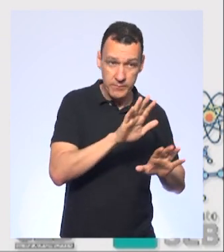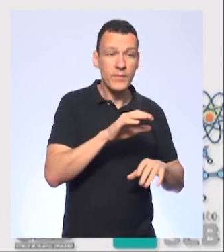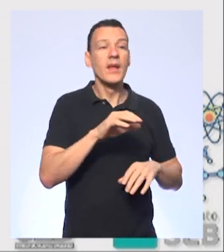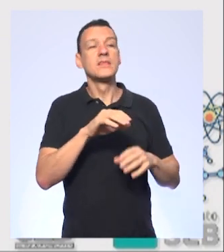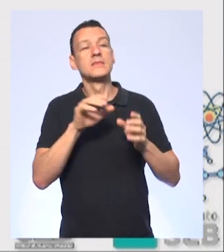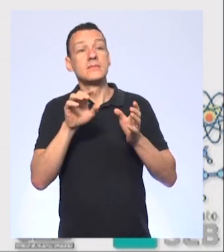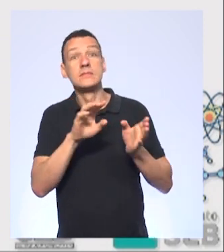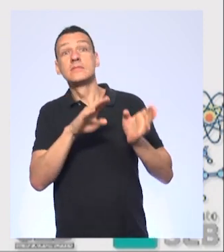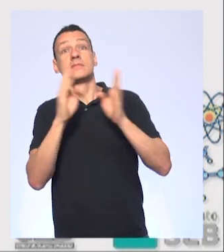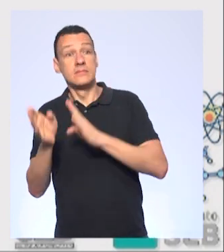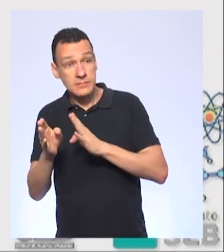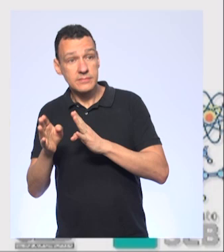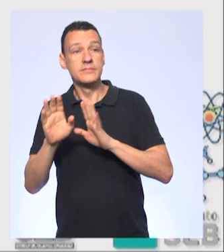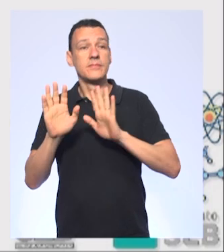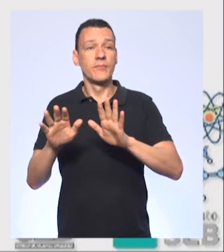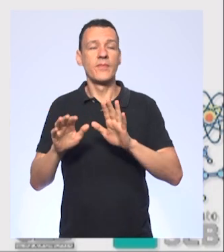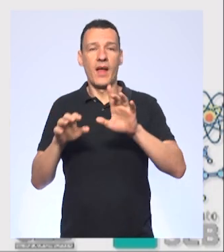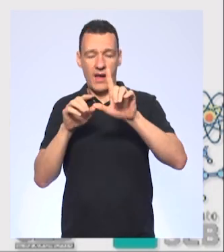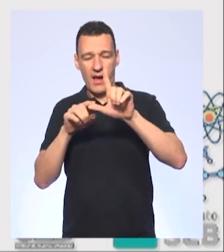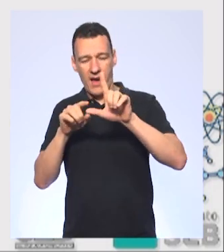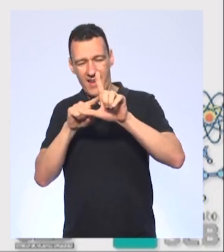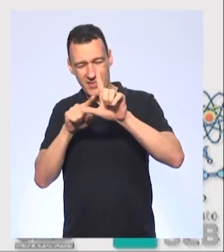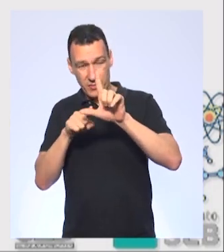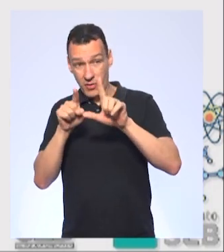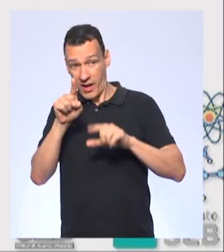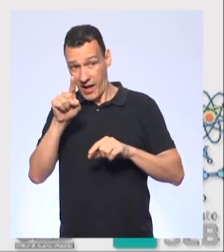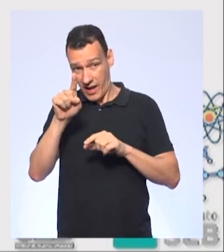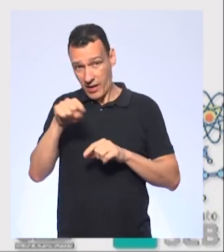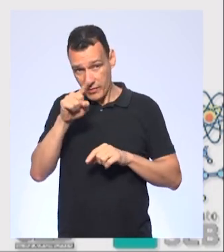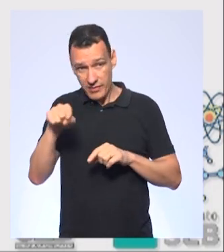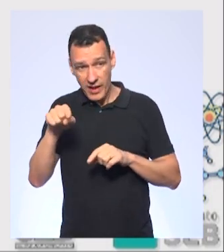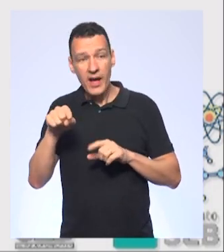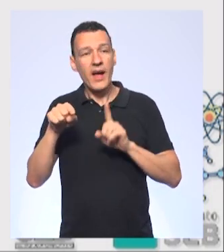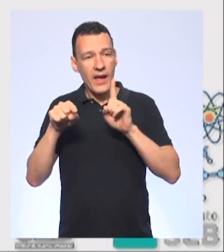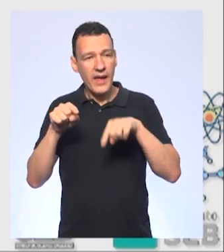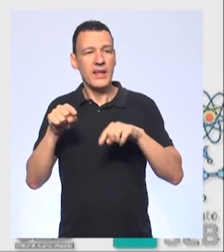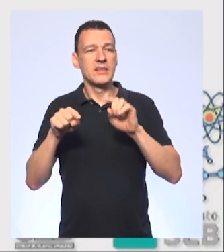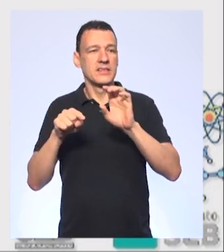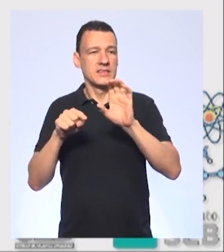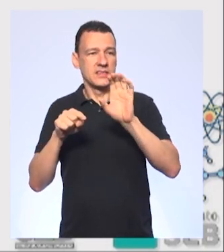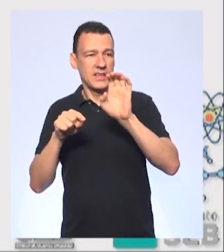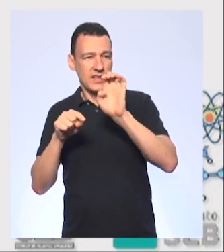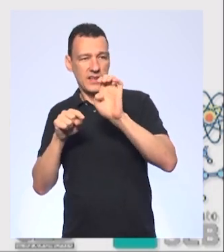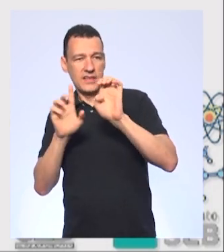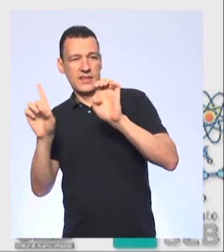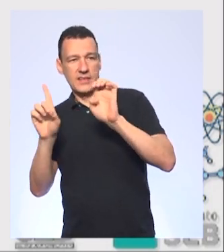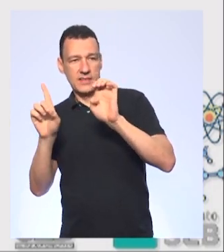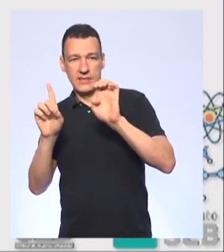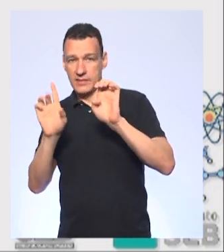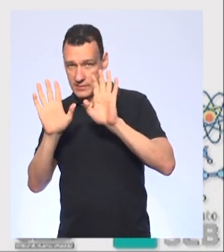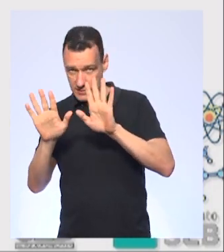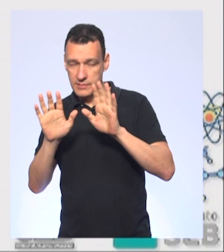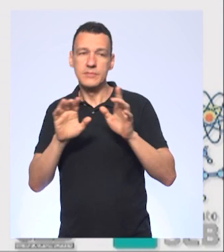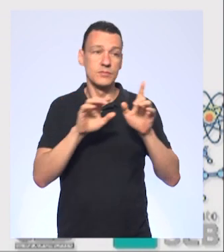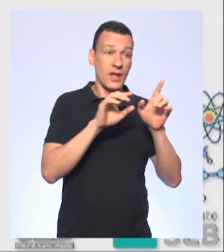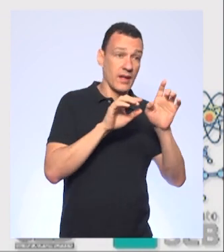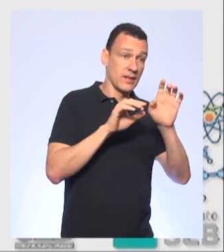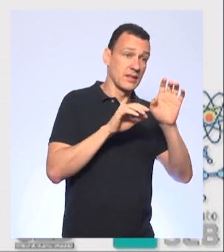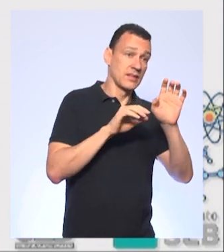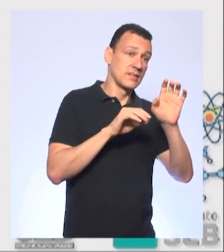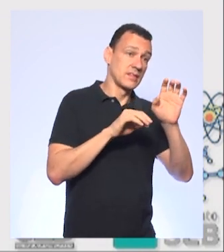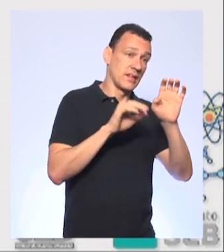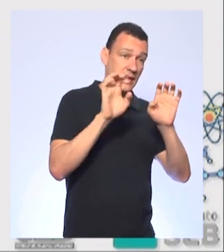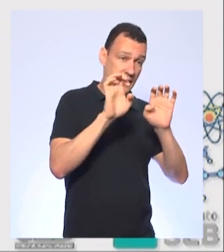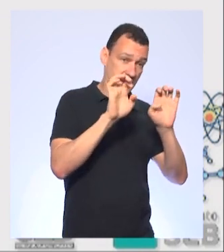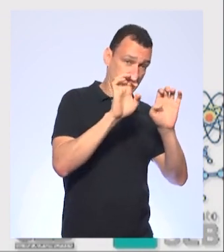ângulo alfa, sai um segmento ED. Então, na figura adaptada, sai também. Agora, observe que esses